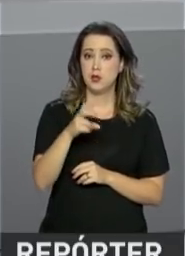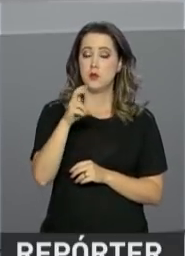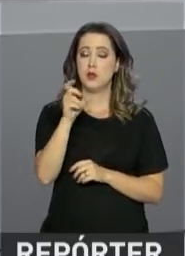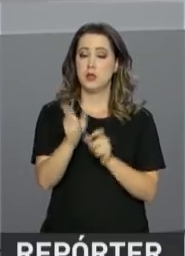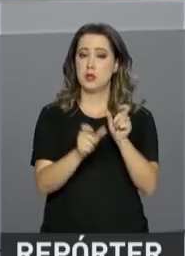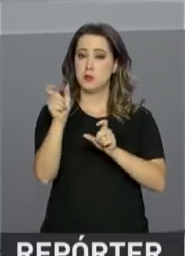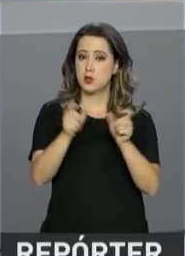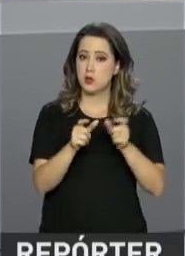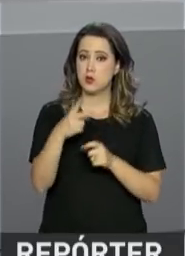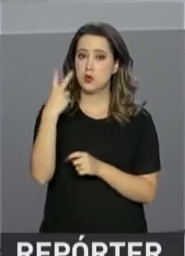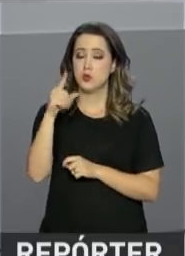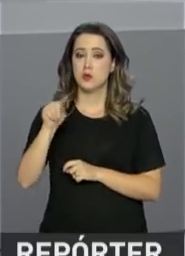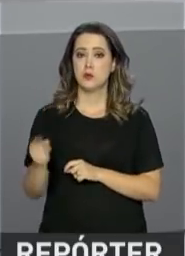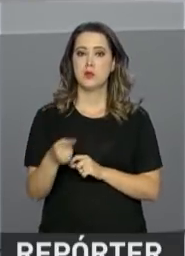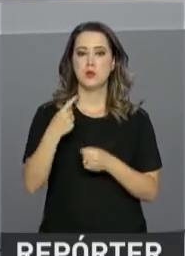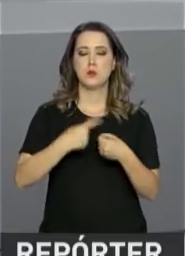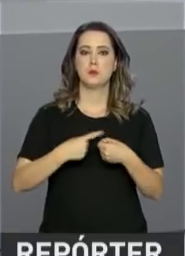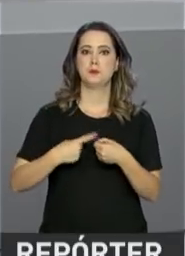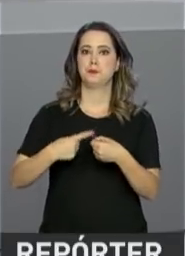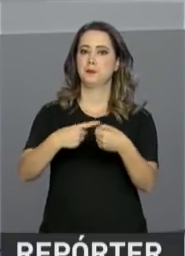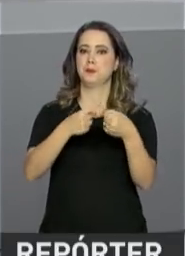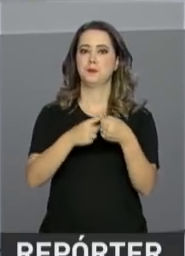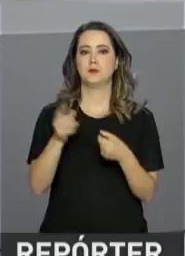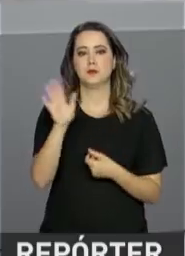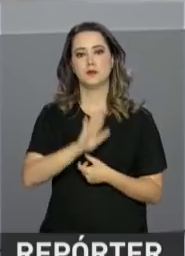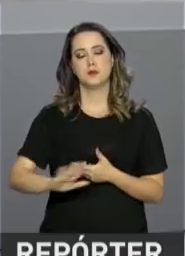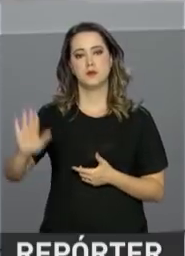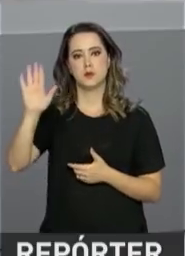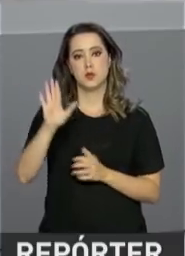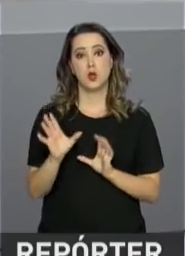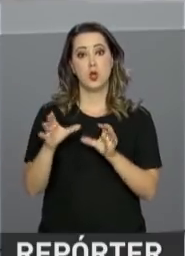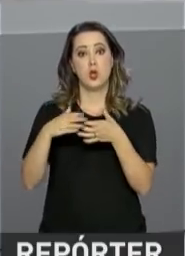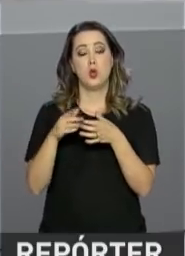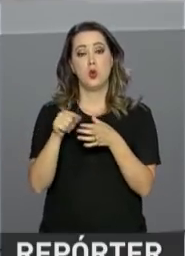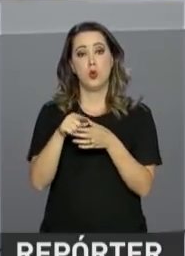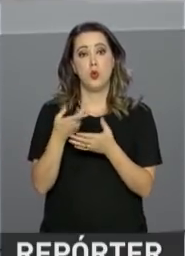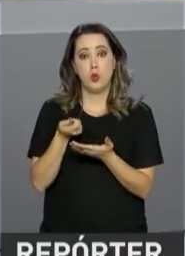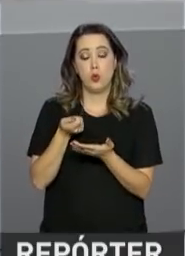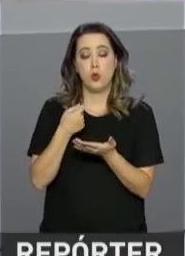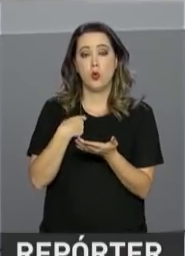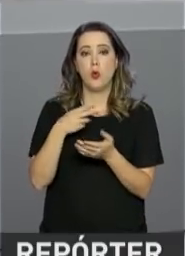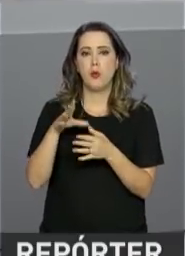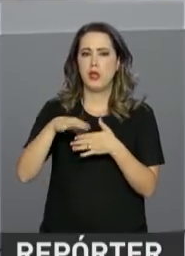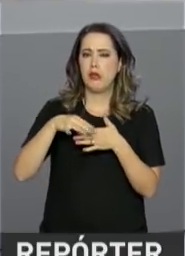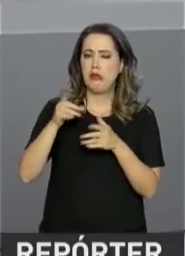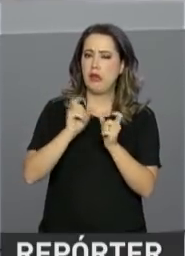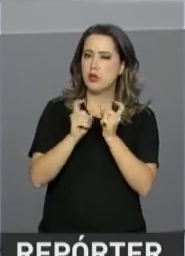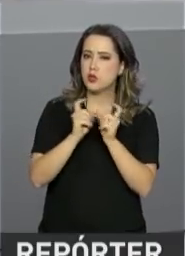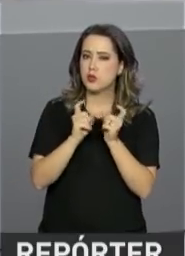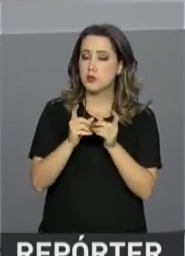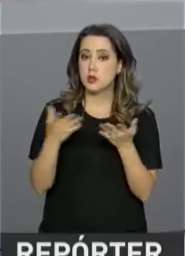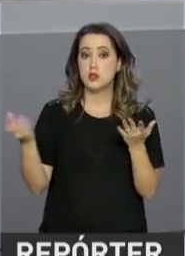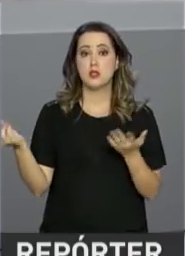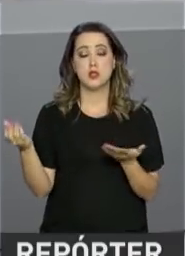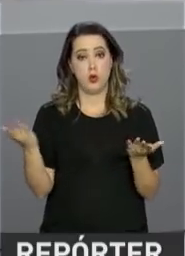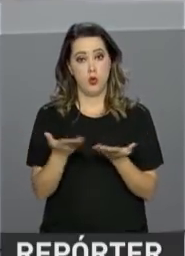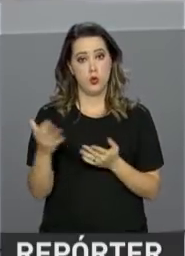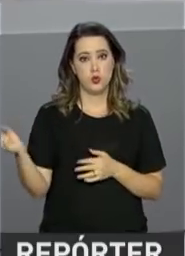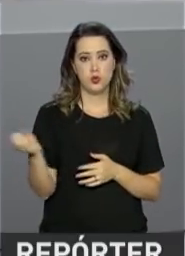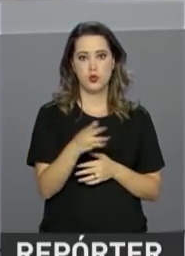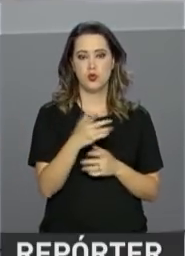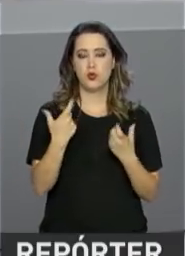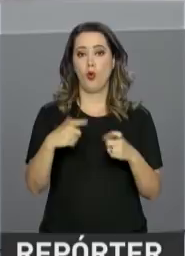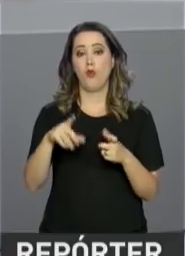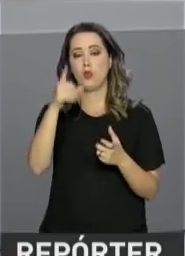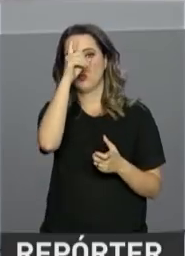2.000 cidades do país. E a Fundação Pio XII, que mantém esse hospital, inaugurou hoje mais uma unidade em Barretos. A cerimônia contou